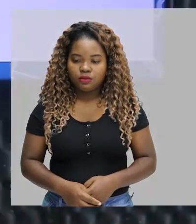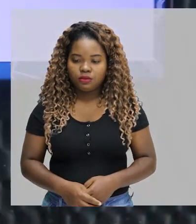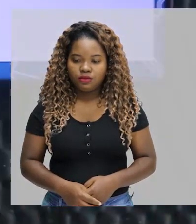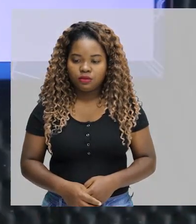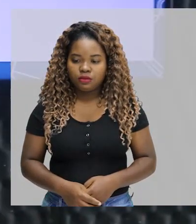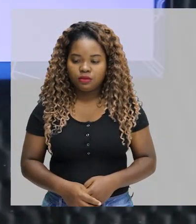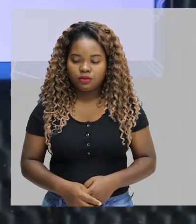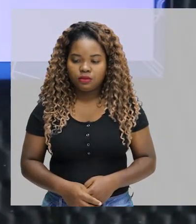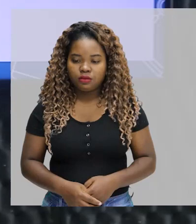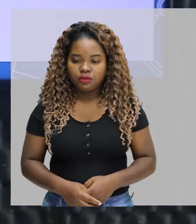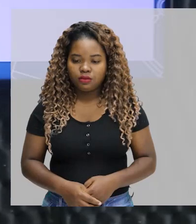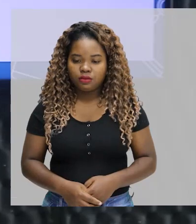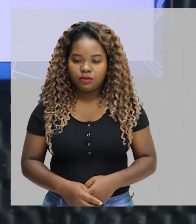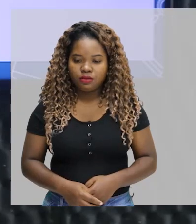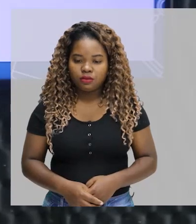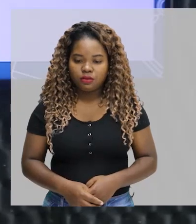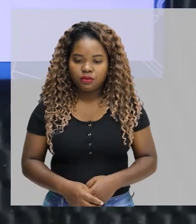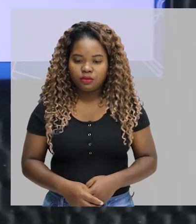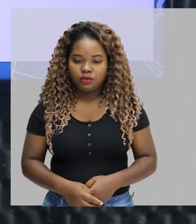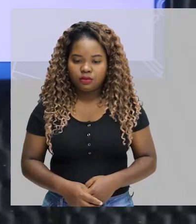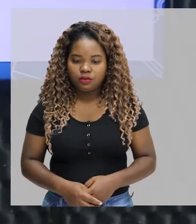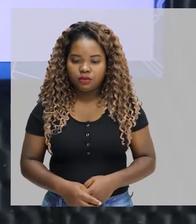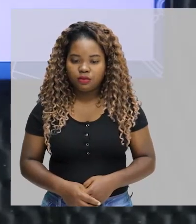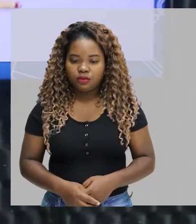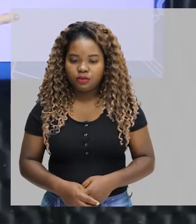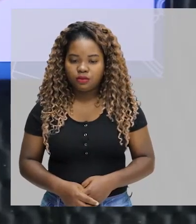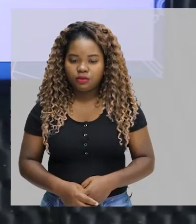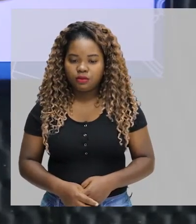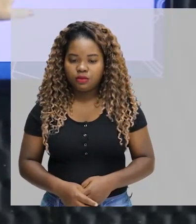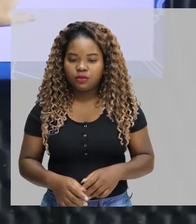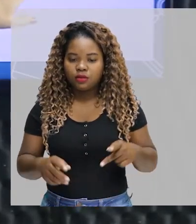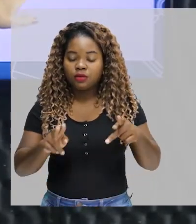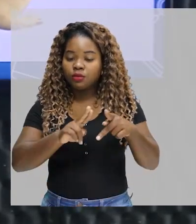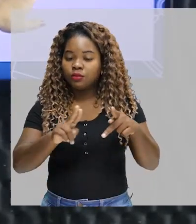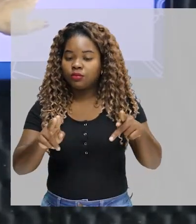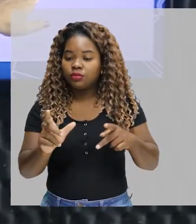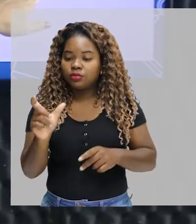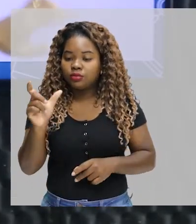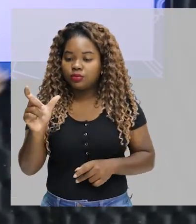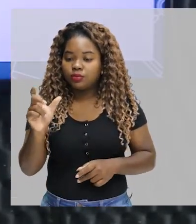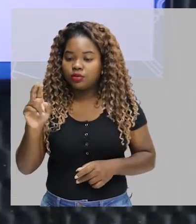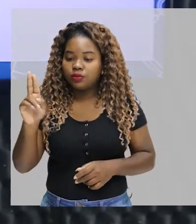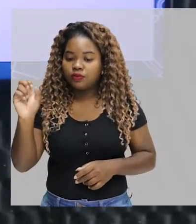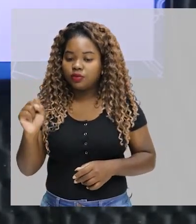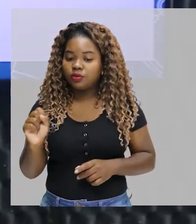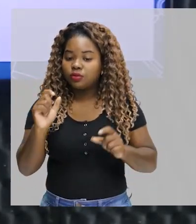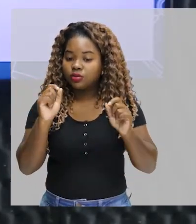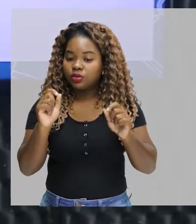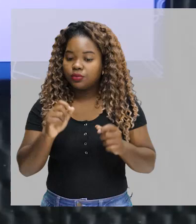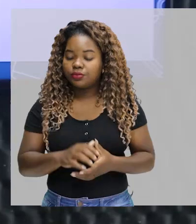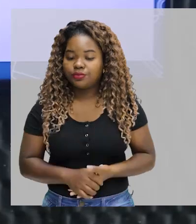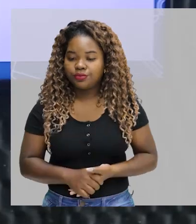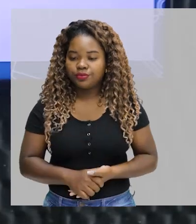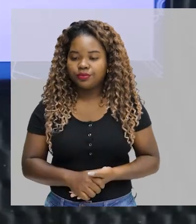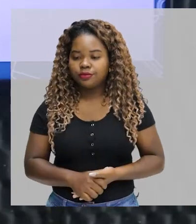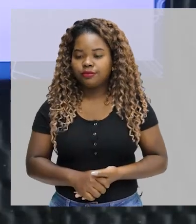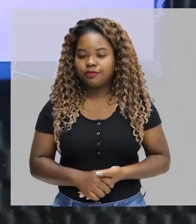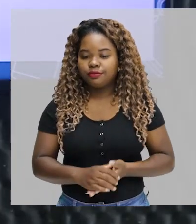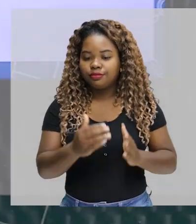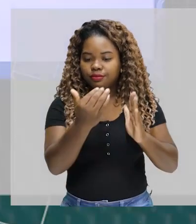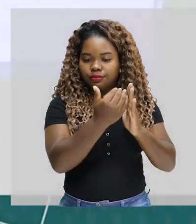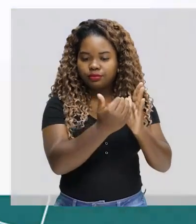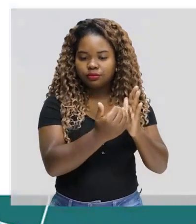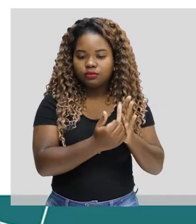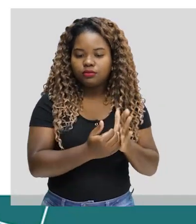to us, pelo mundo antigo. O pronome ou a palavra us é o que,